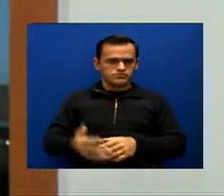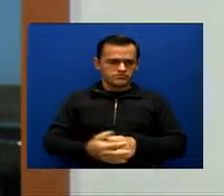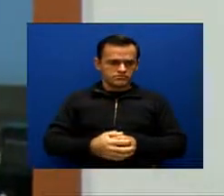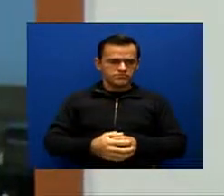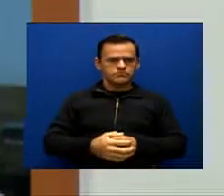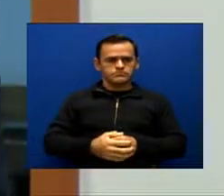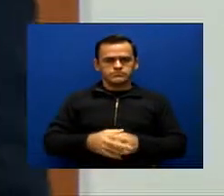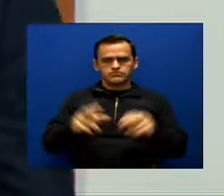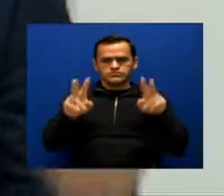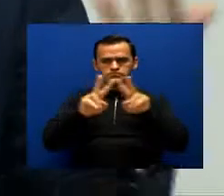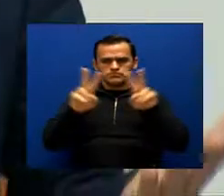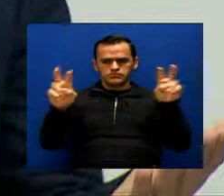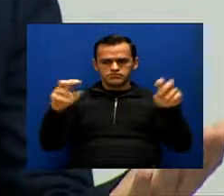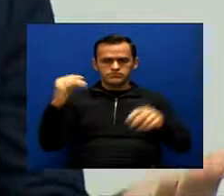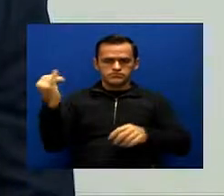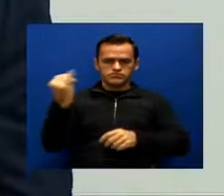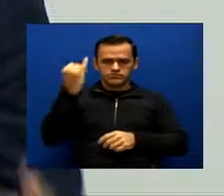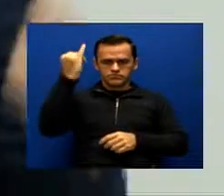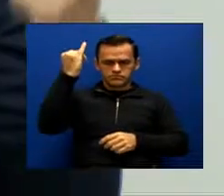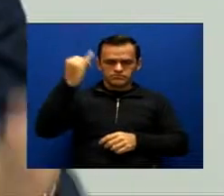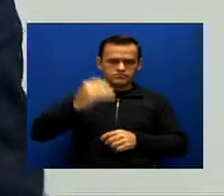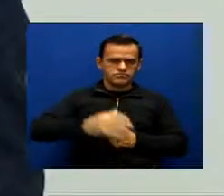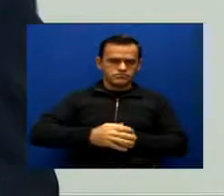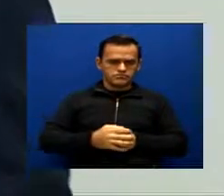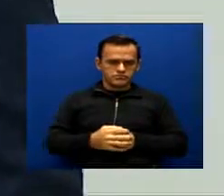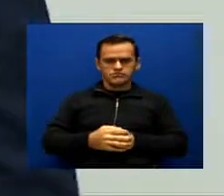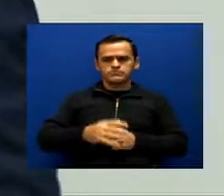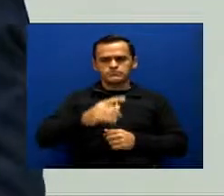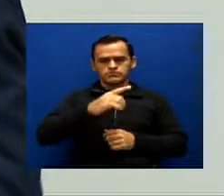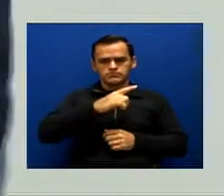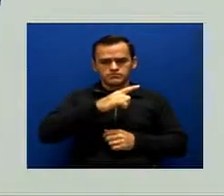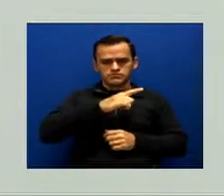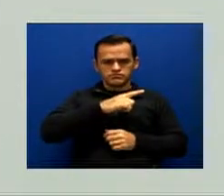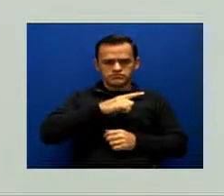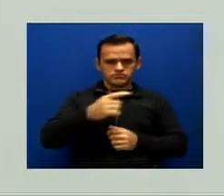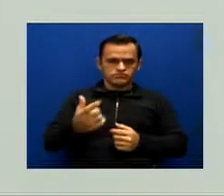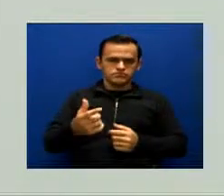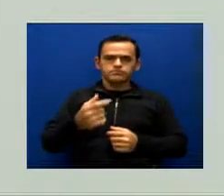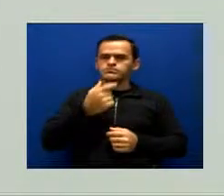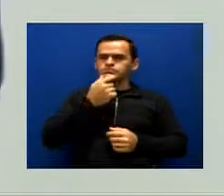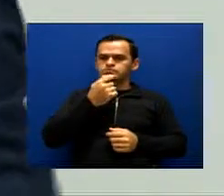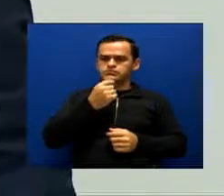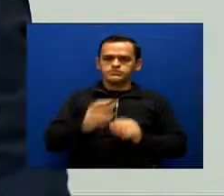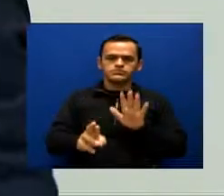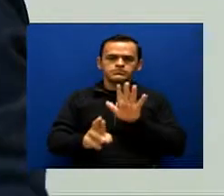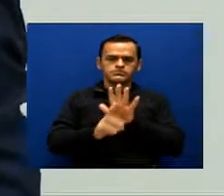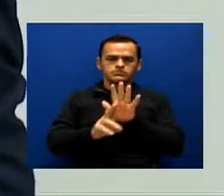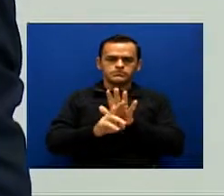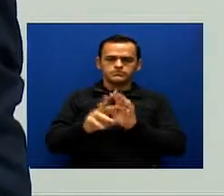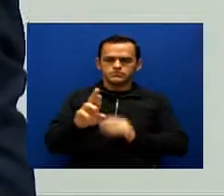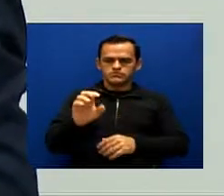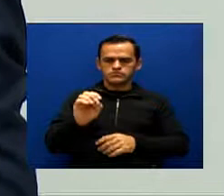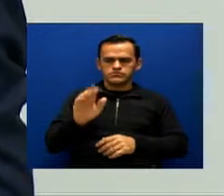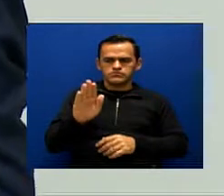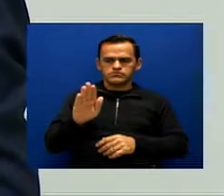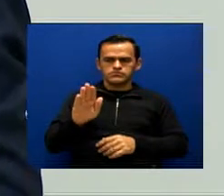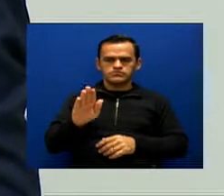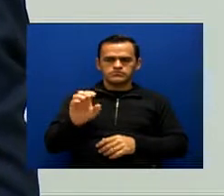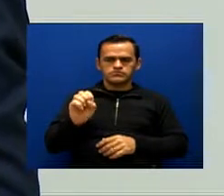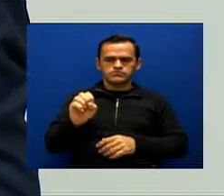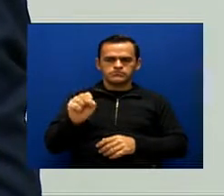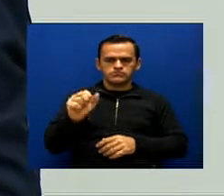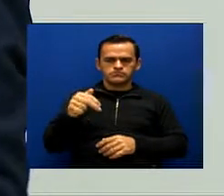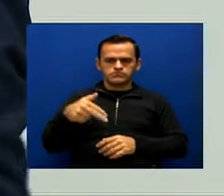fortalecimento do tema. Nós temos a diversidade tucana fundada e fortalecida no município. Está aqui representada hoje pela pessoa do Robson e demais